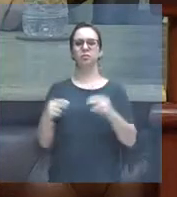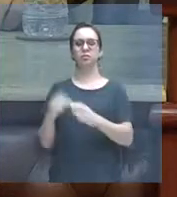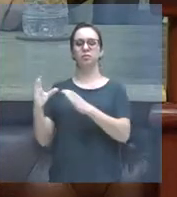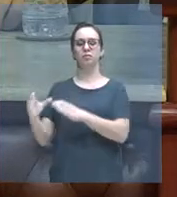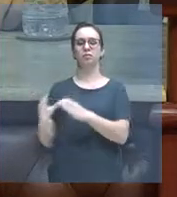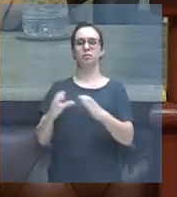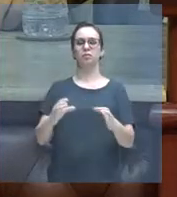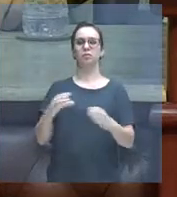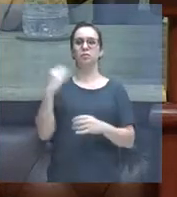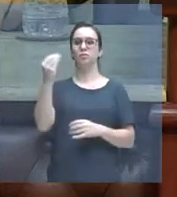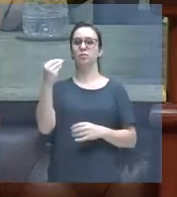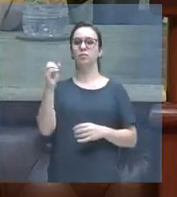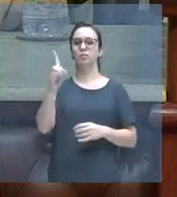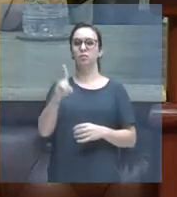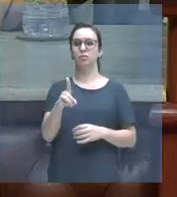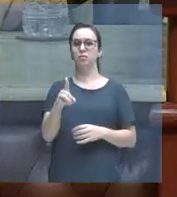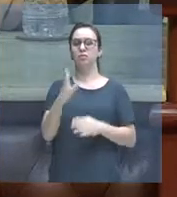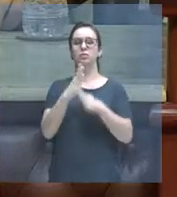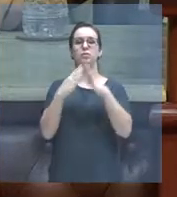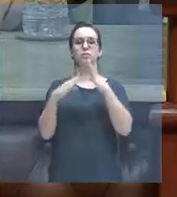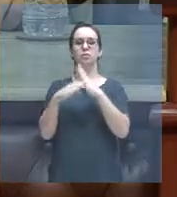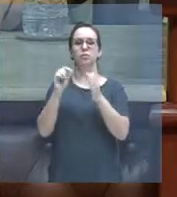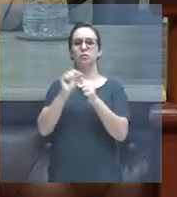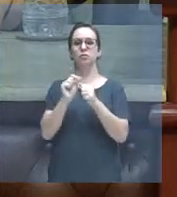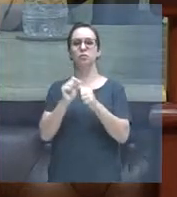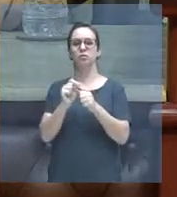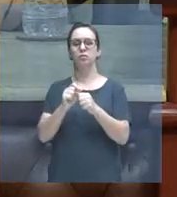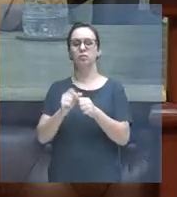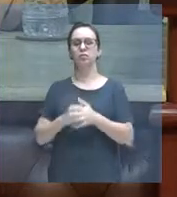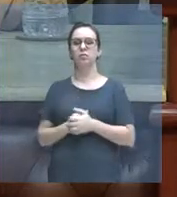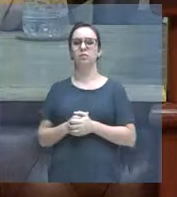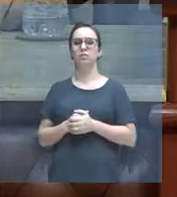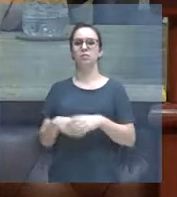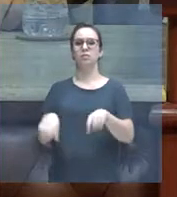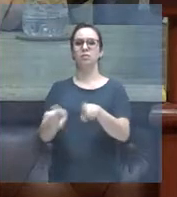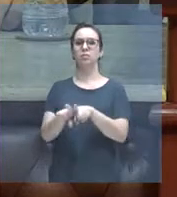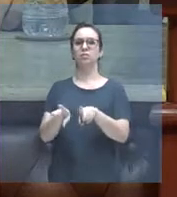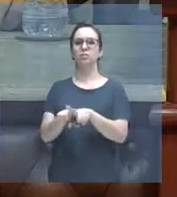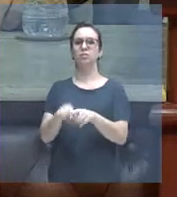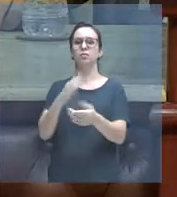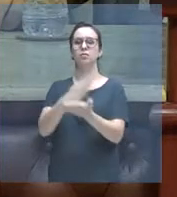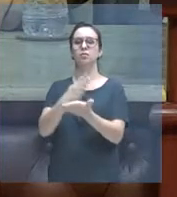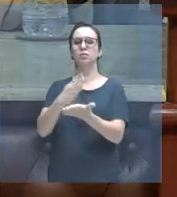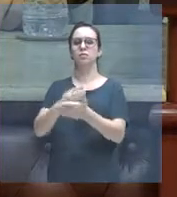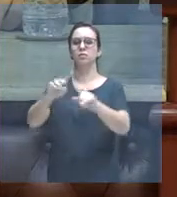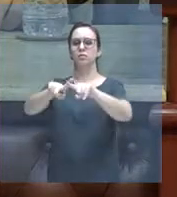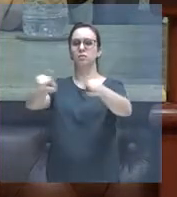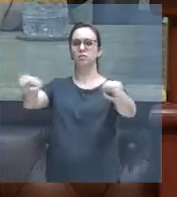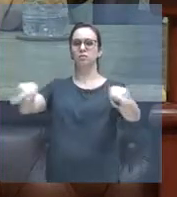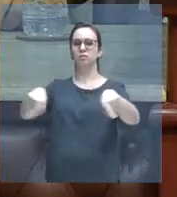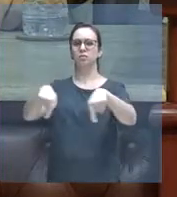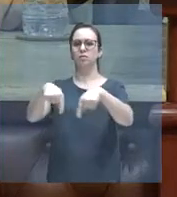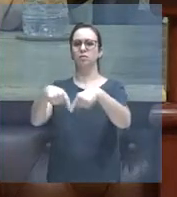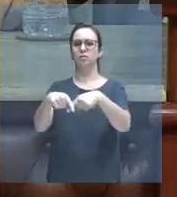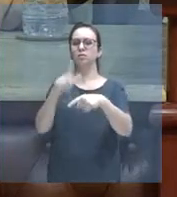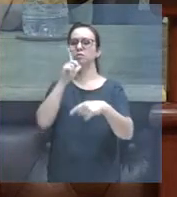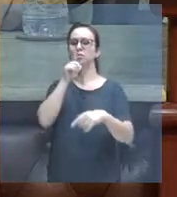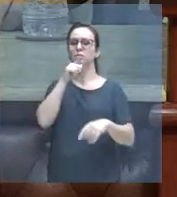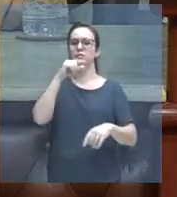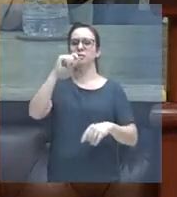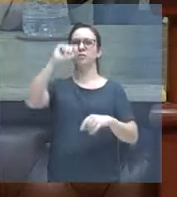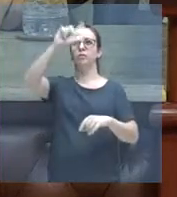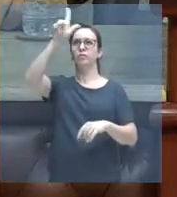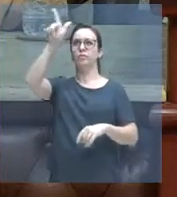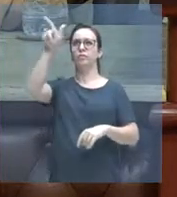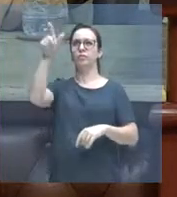do mínimo que fazes. Assim, em cada lago, a lua toda brilha, porque